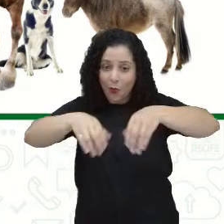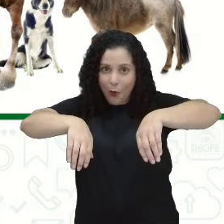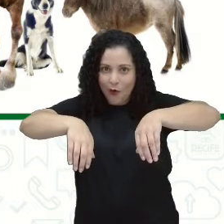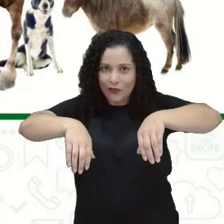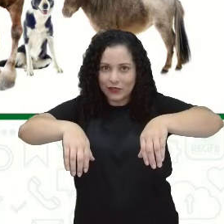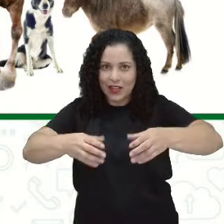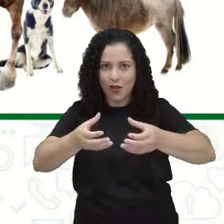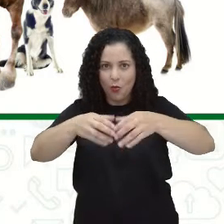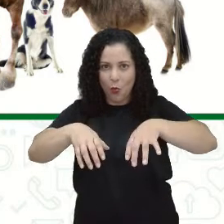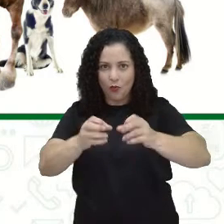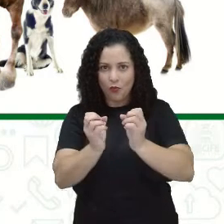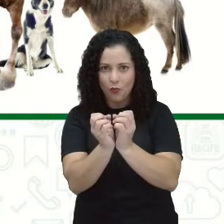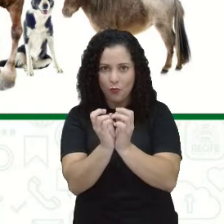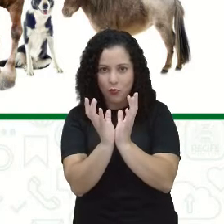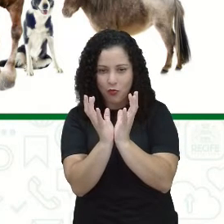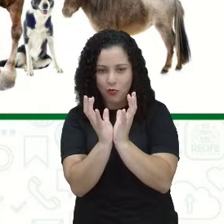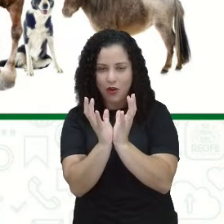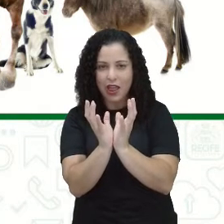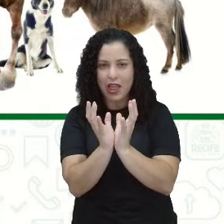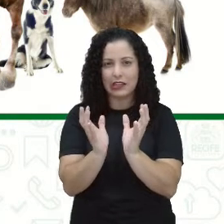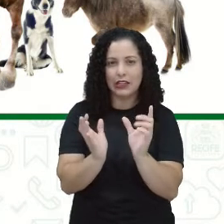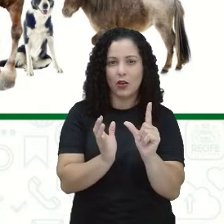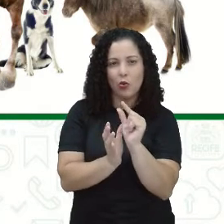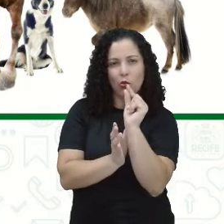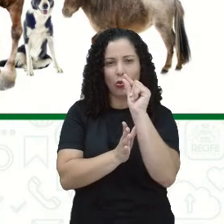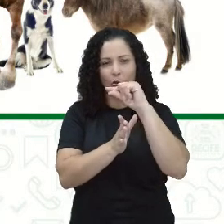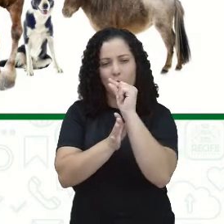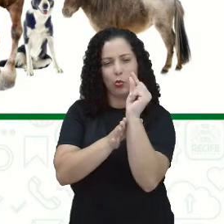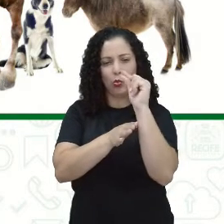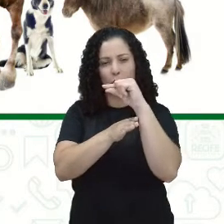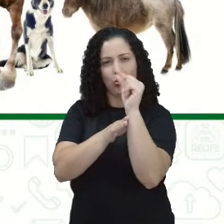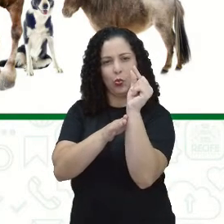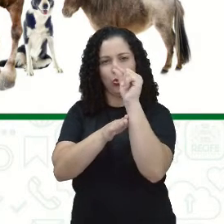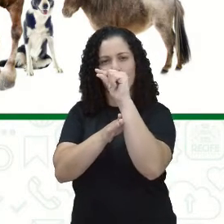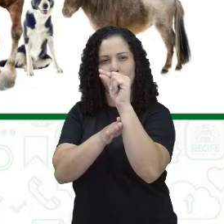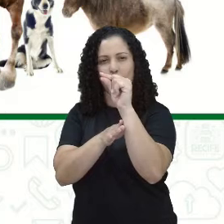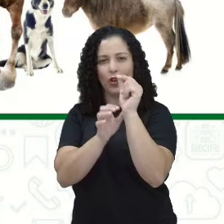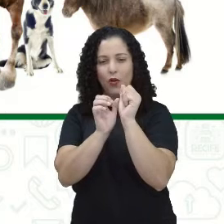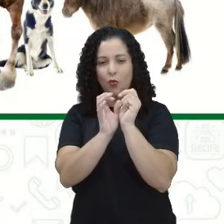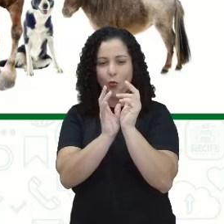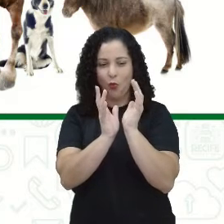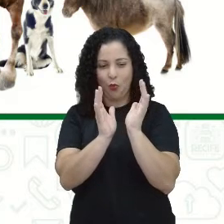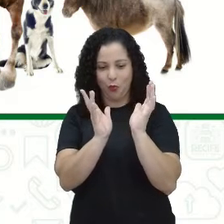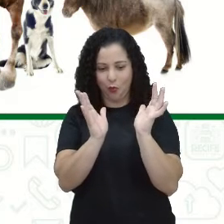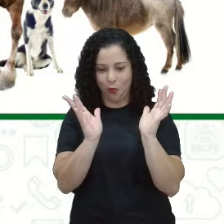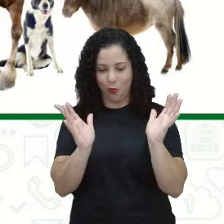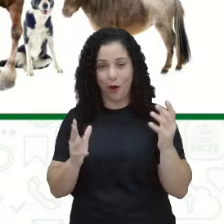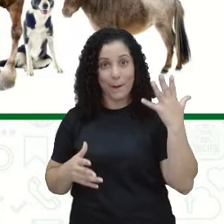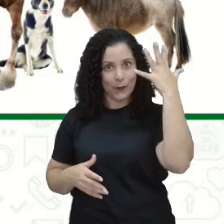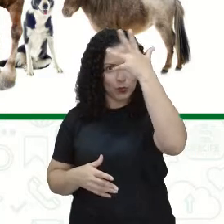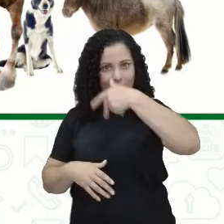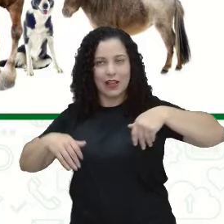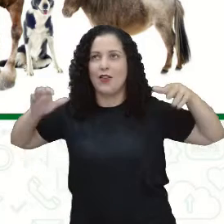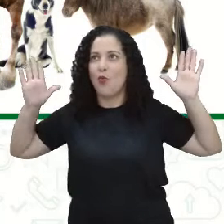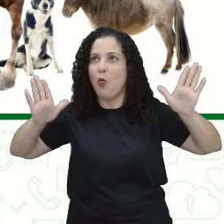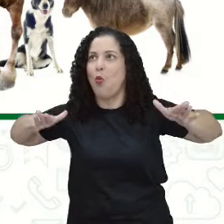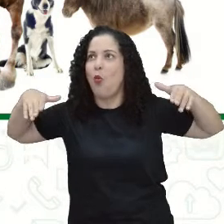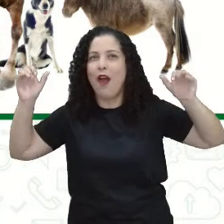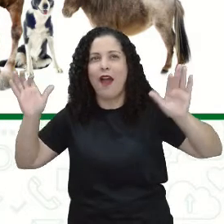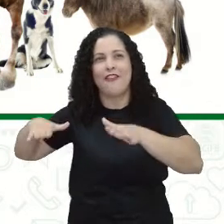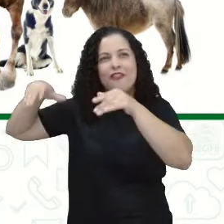ovo eclodiu e a ave nasceu feinha, sem pena, e foi crescendo as penas e foi ficando bem bonita e chegou uma hora que ela saiu para